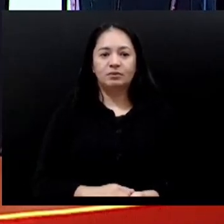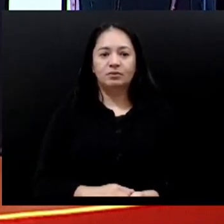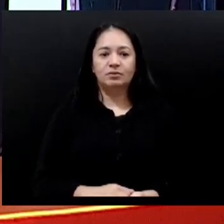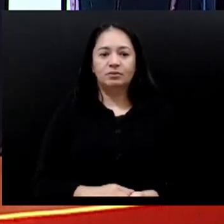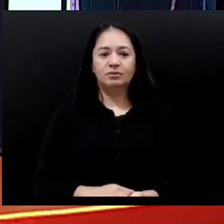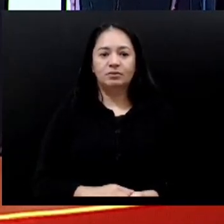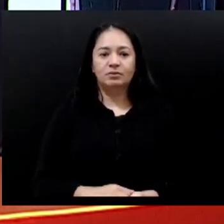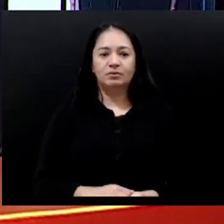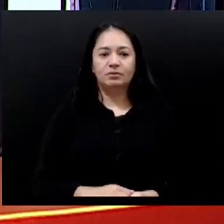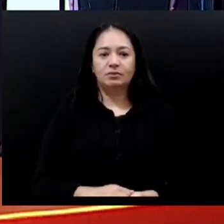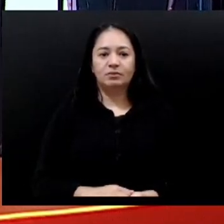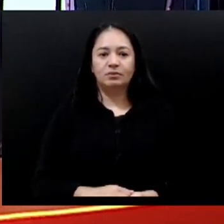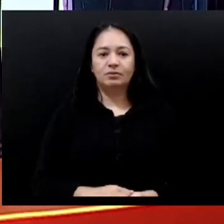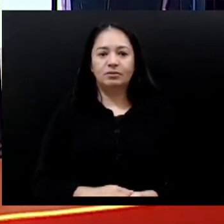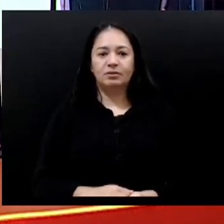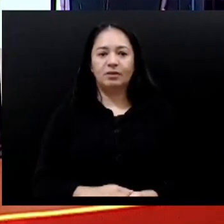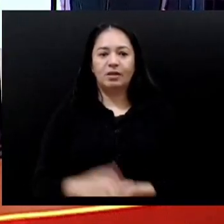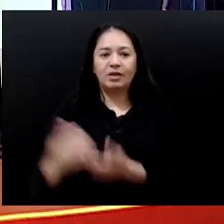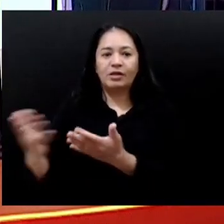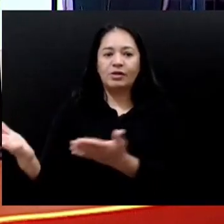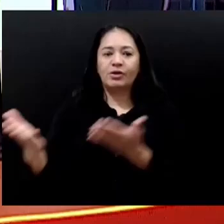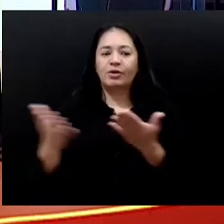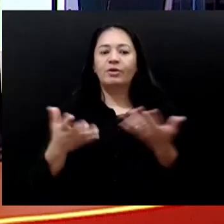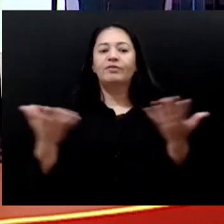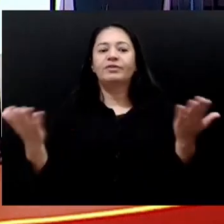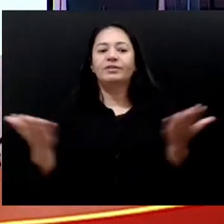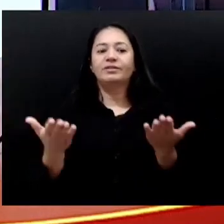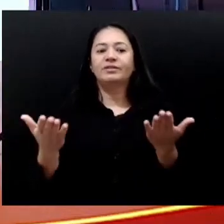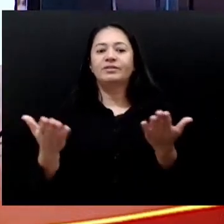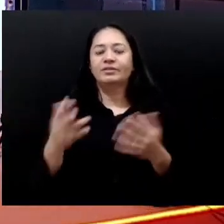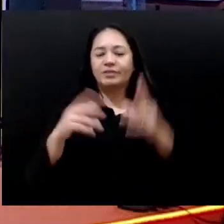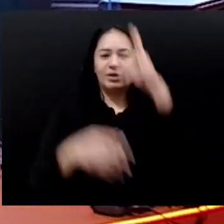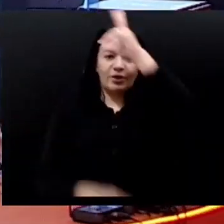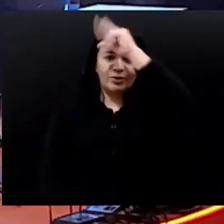E convidamos agora à tribuna o prefeito Dário Saad.